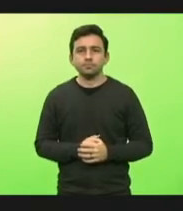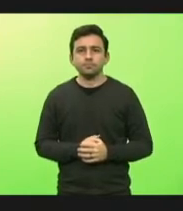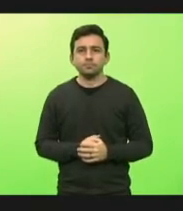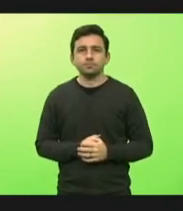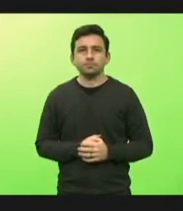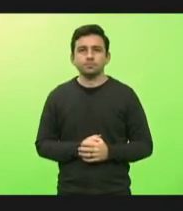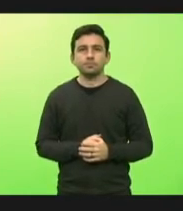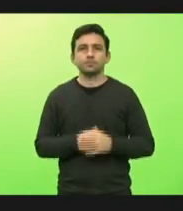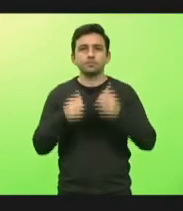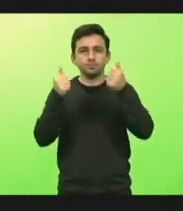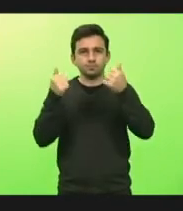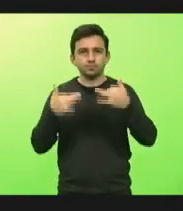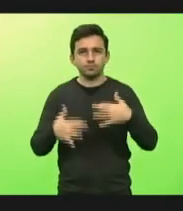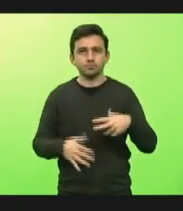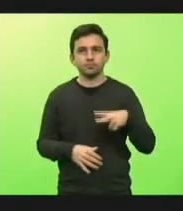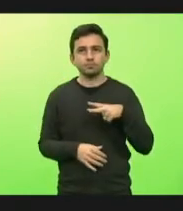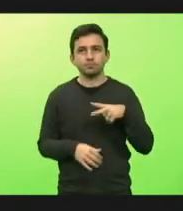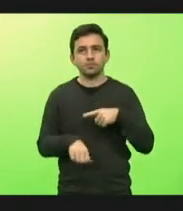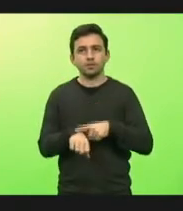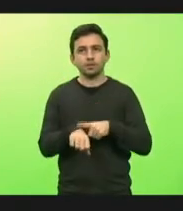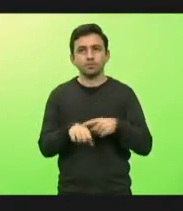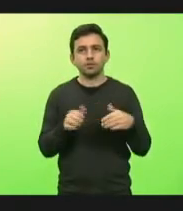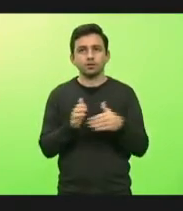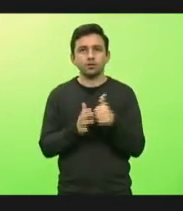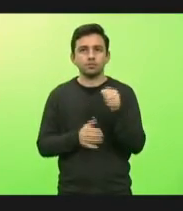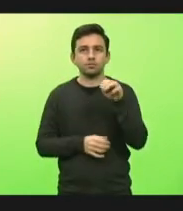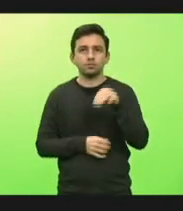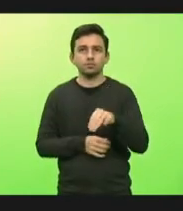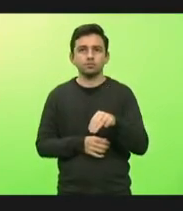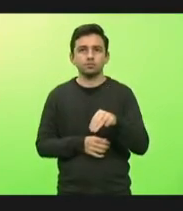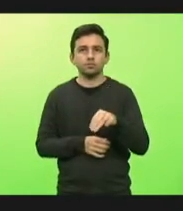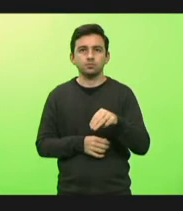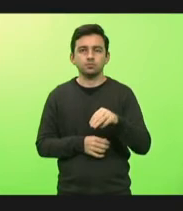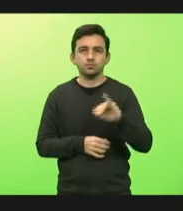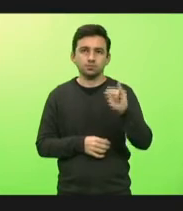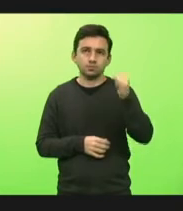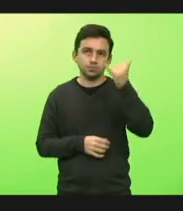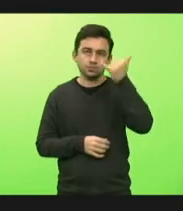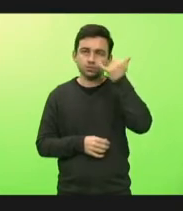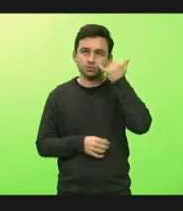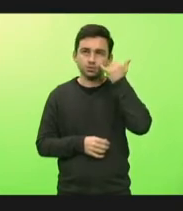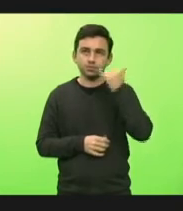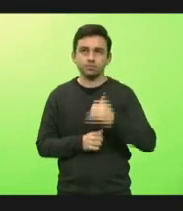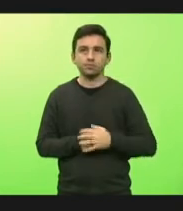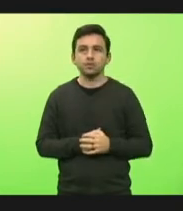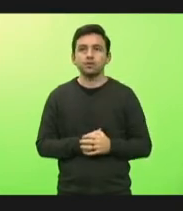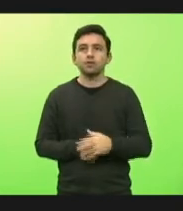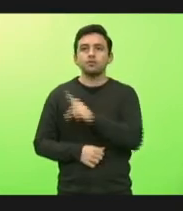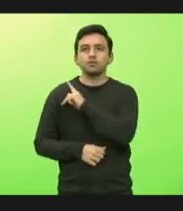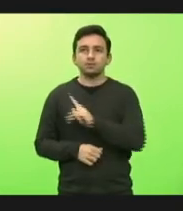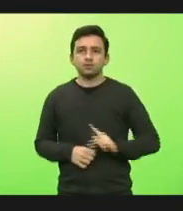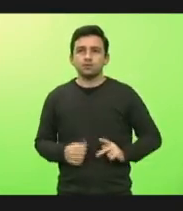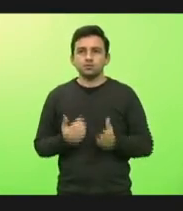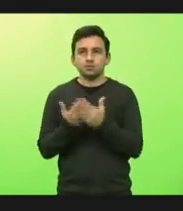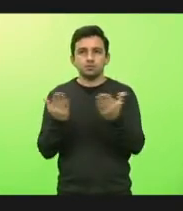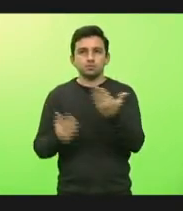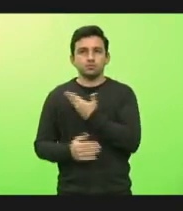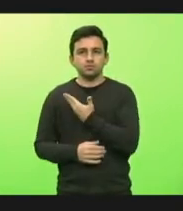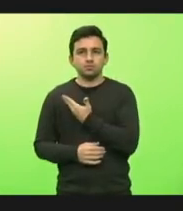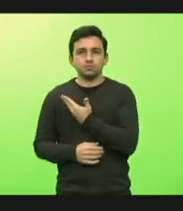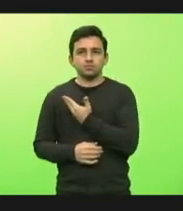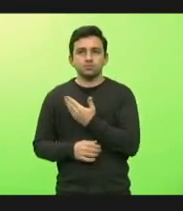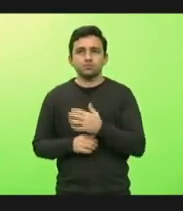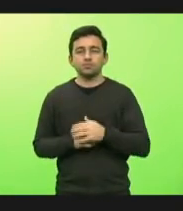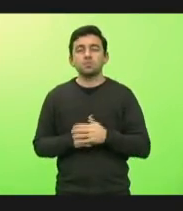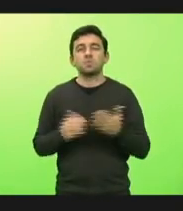Ainda em explicações pessoais, pelo tempo de até 10 minutos, com a palavra o deputado Jessé Lopes. Presidente, caros colegas, venho aqui